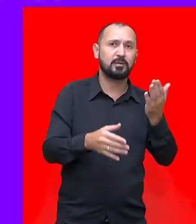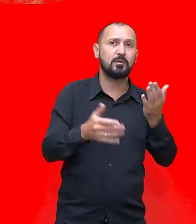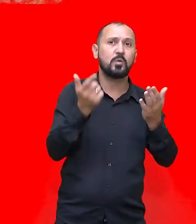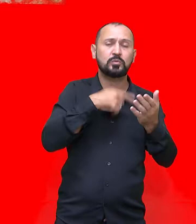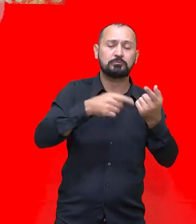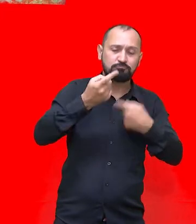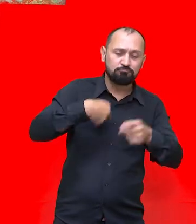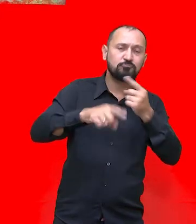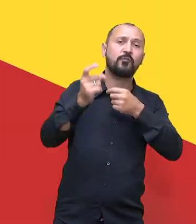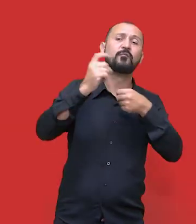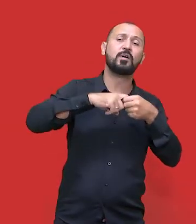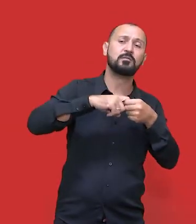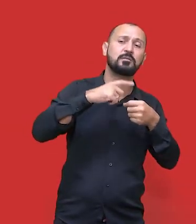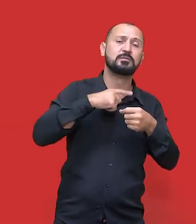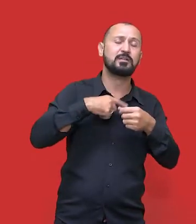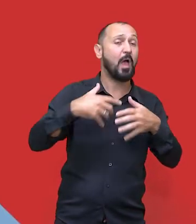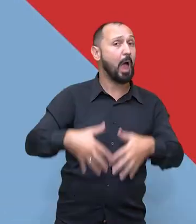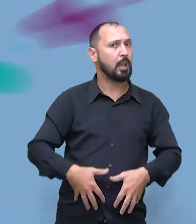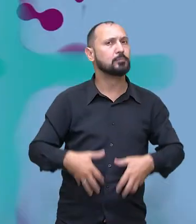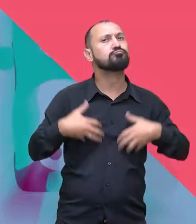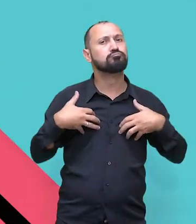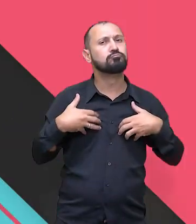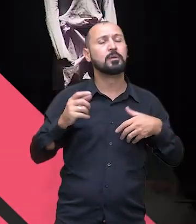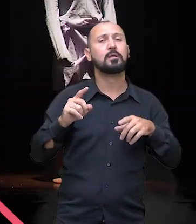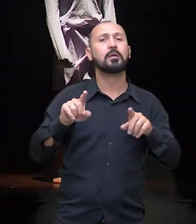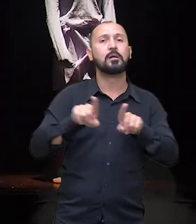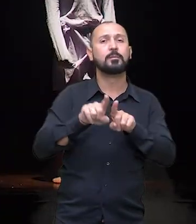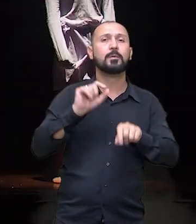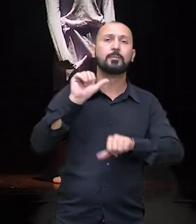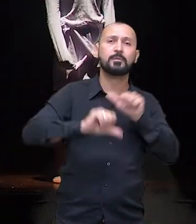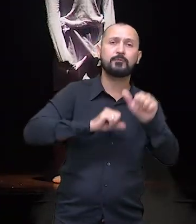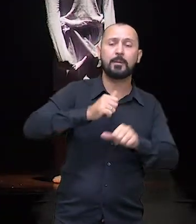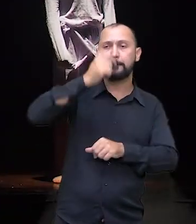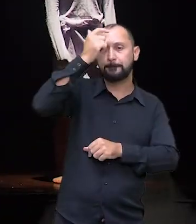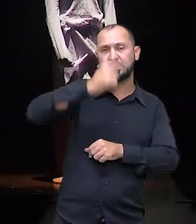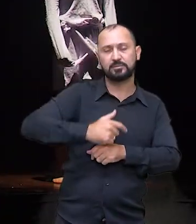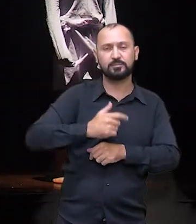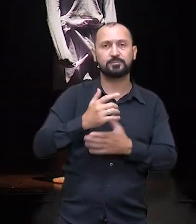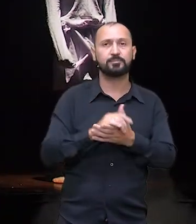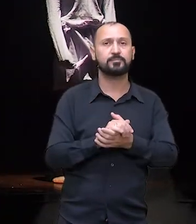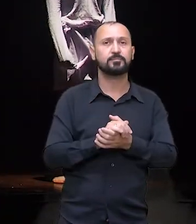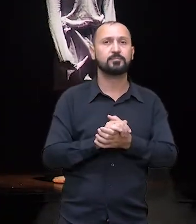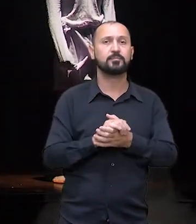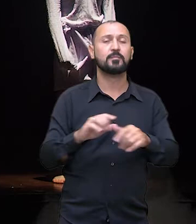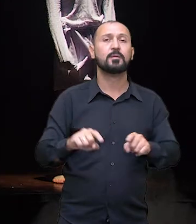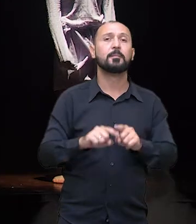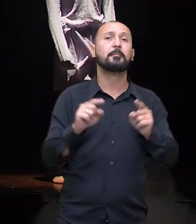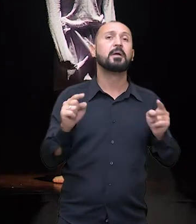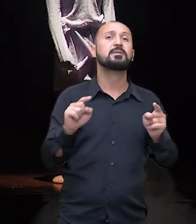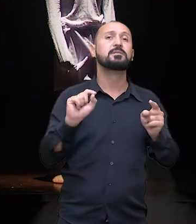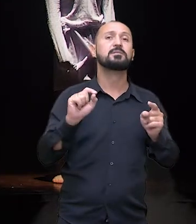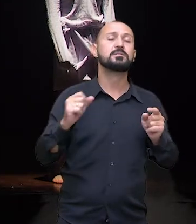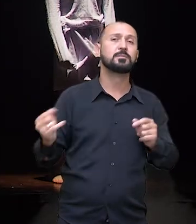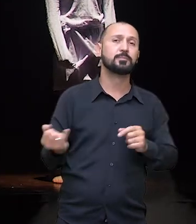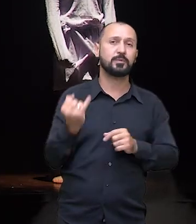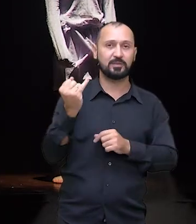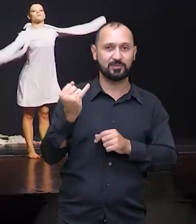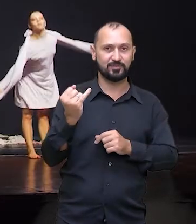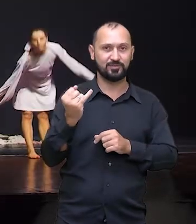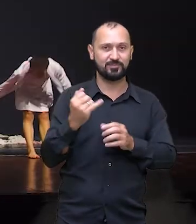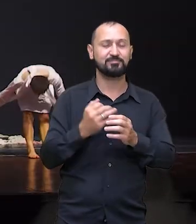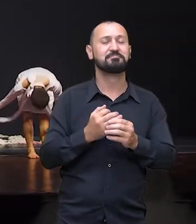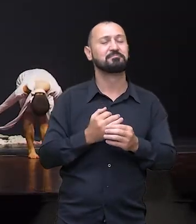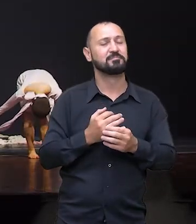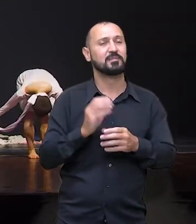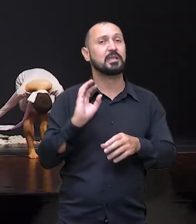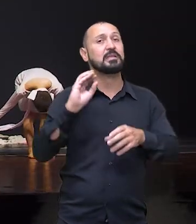e também me recuperei. Vivi grandes alegrias e me transformei como pessoa. Mas o mais importante